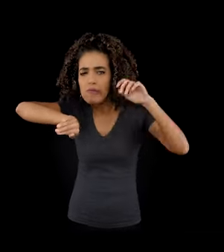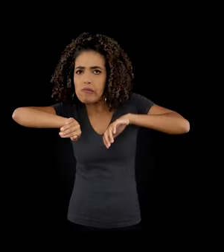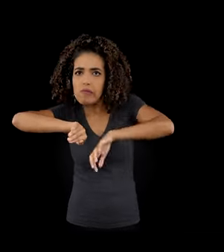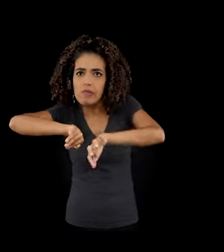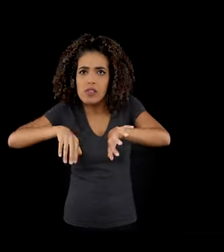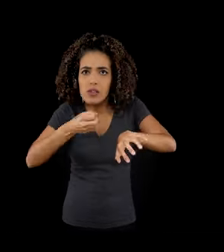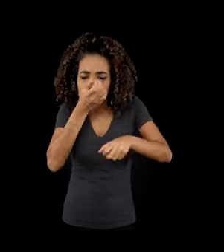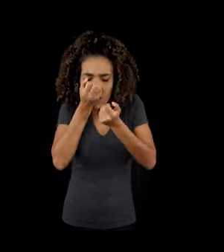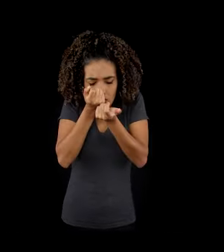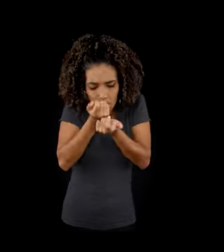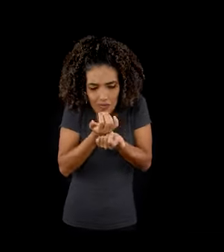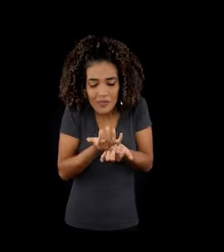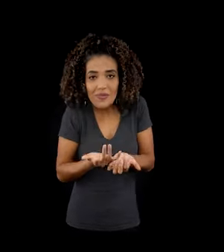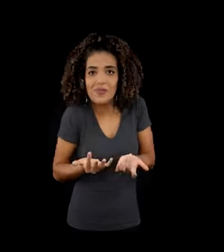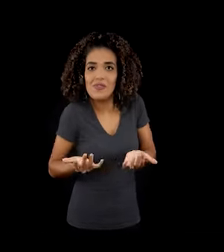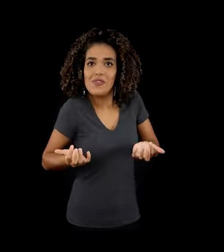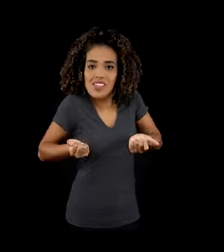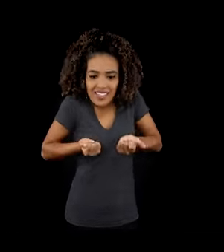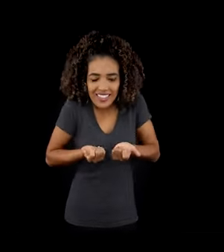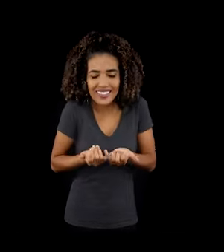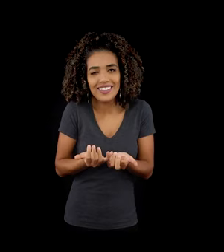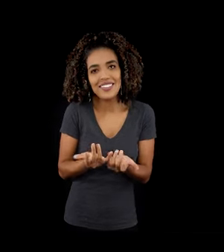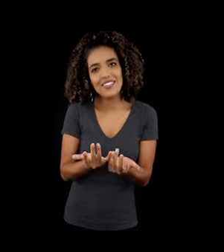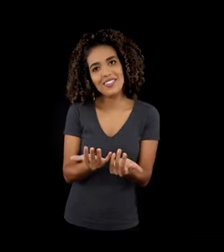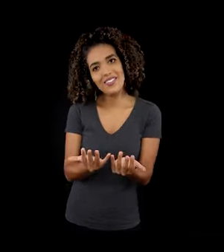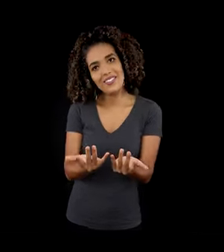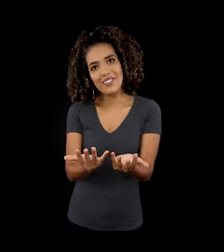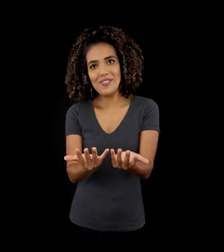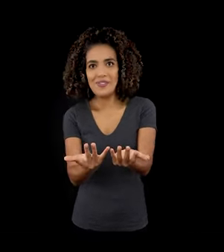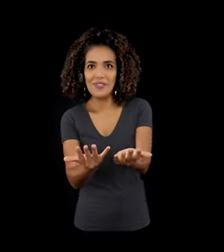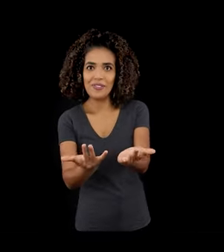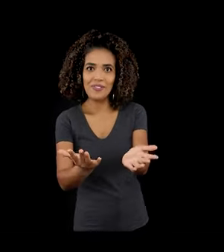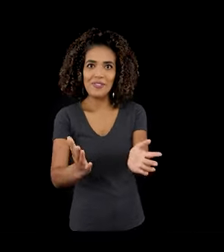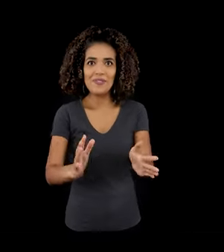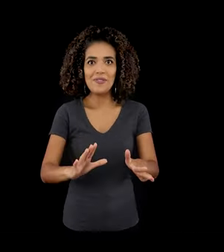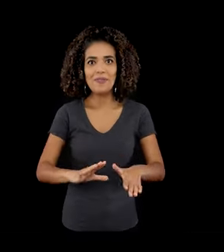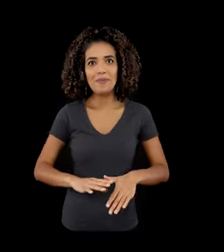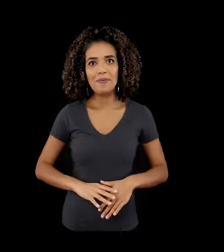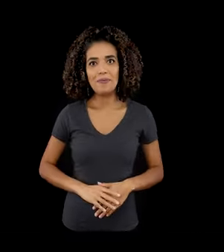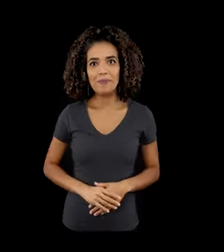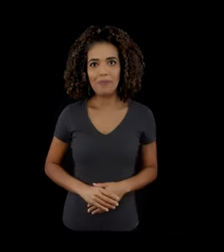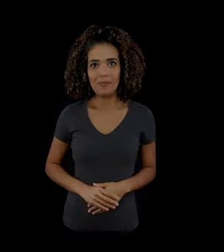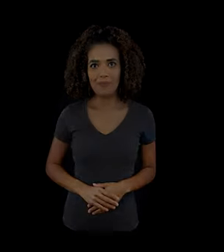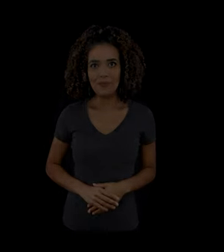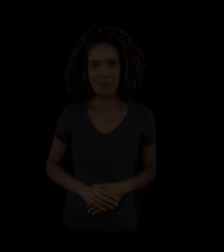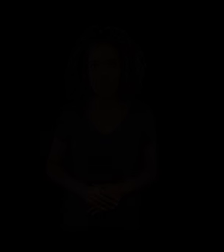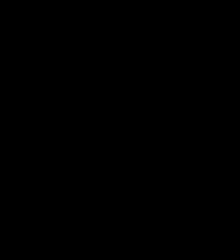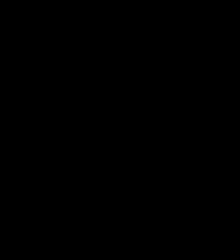sombrio, é preciso abrir uma clareira no bosque.